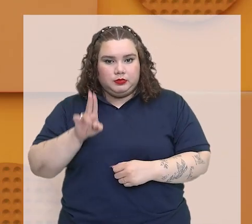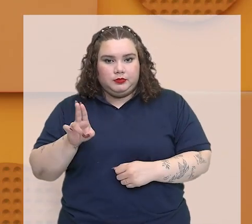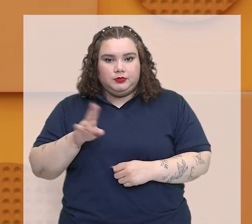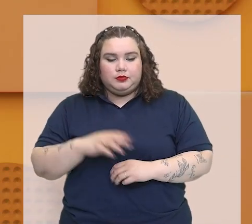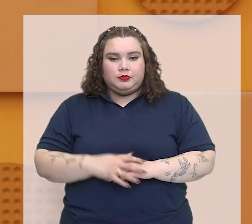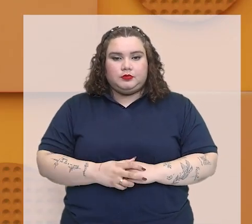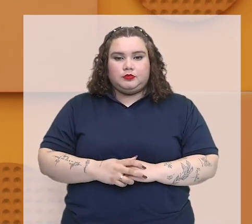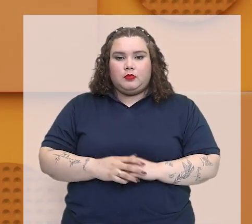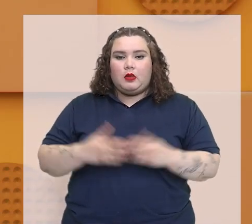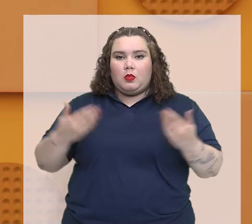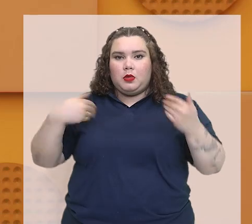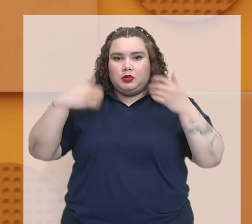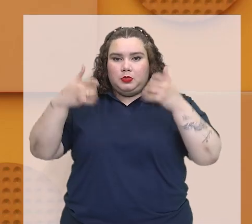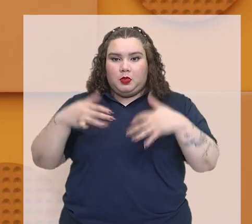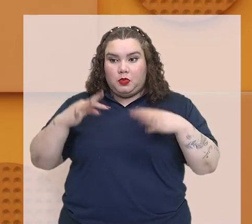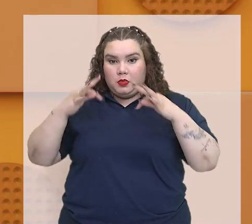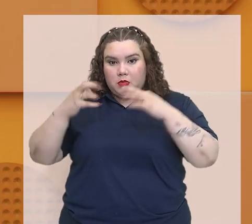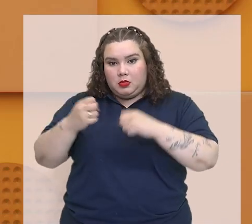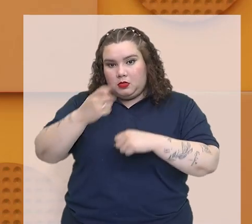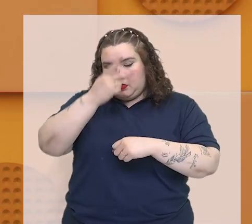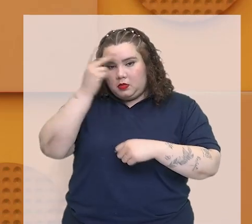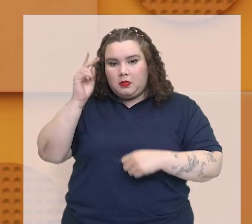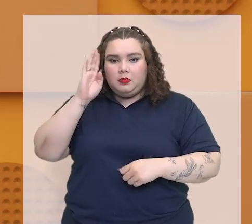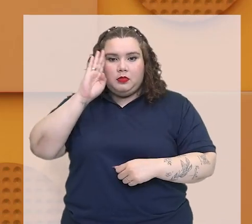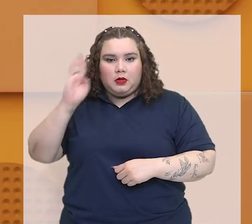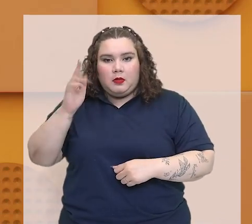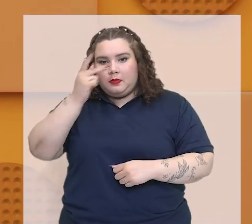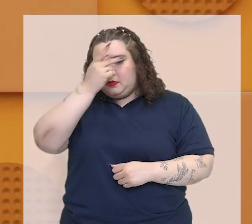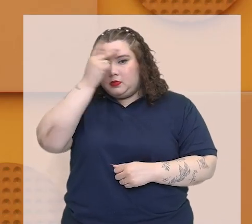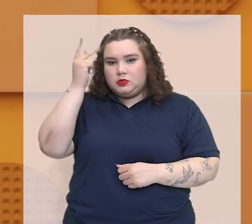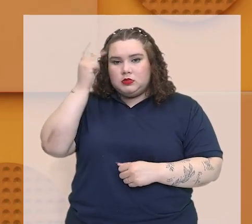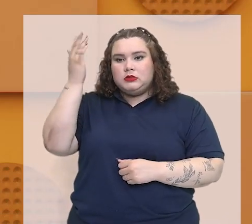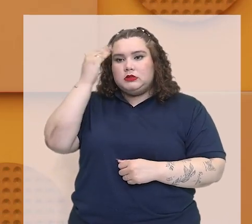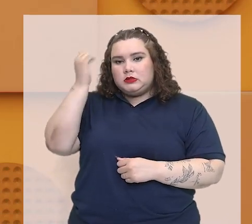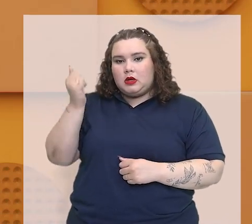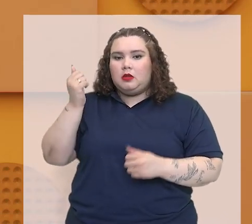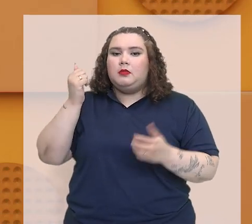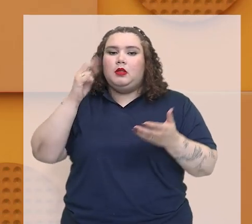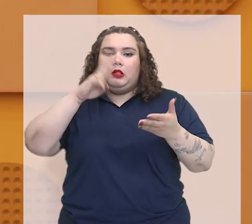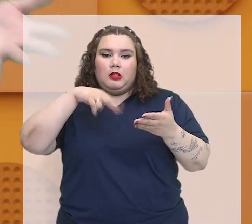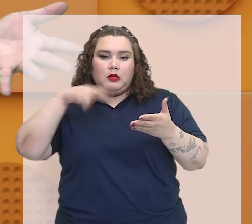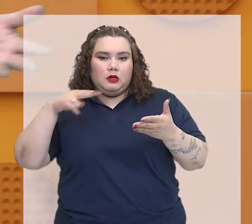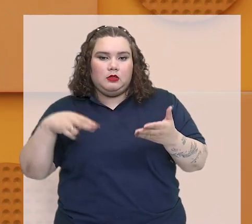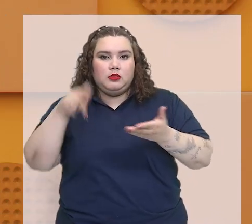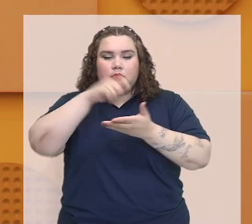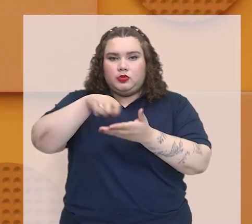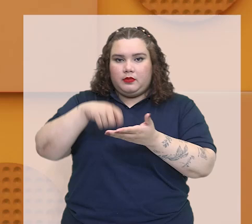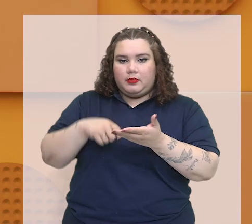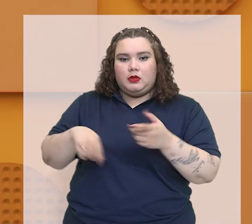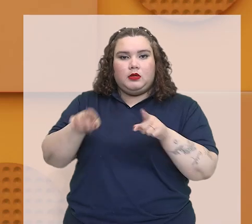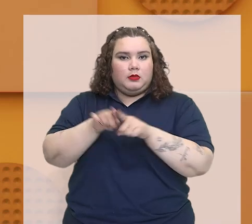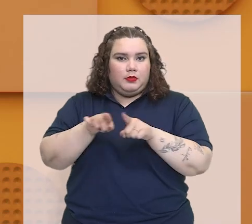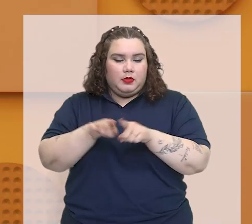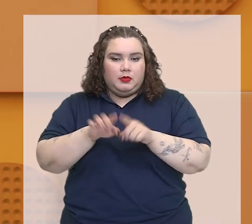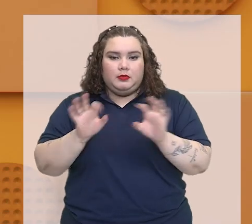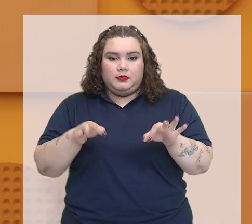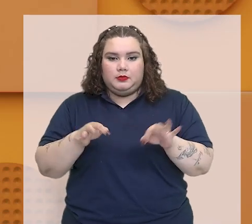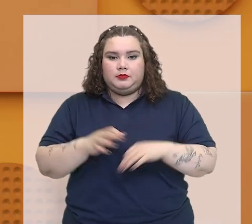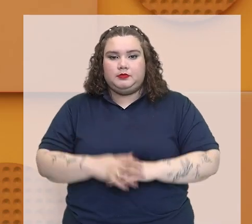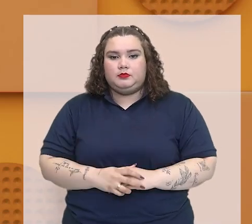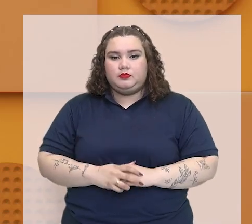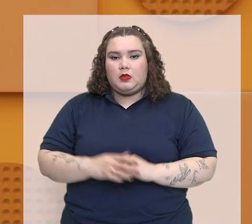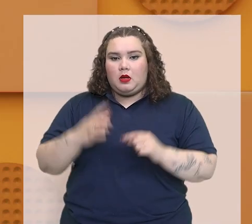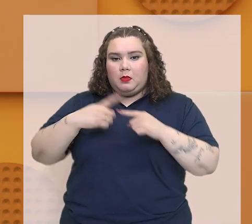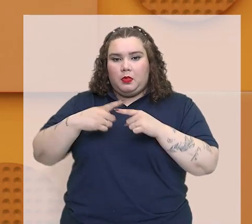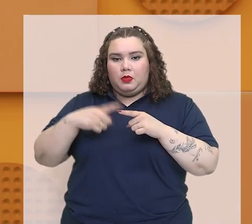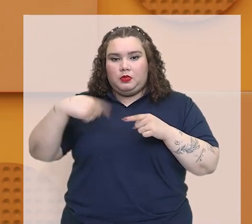E aí, quando eu digo para todas as pessoas, principalmente as pessoas letradas, aquelas que sabiam ler e escrever, né? Porque quando a